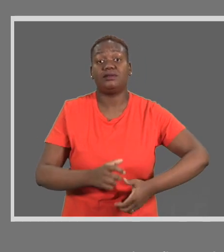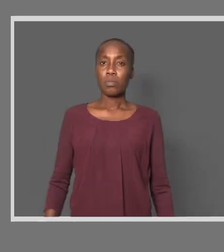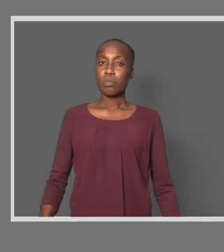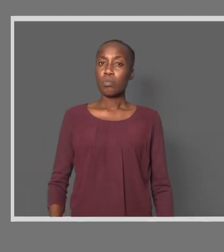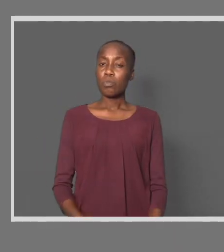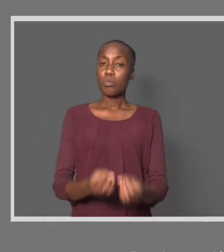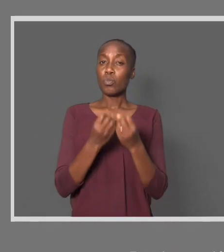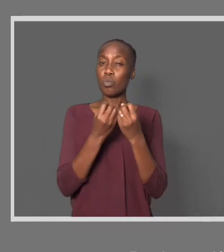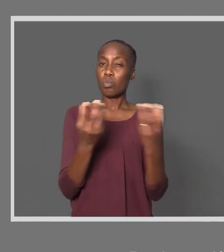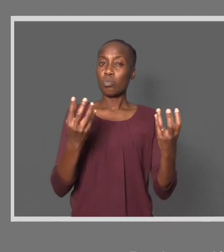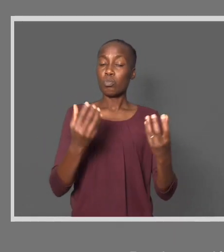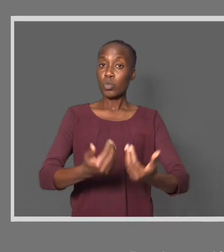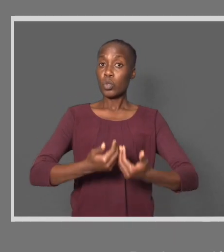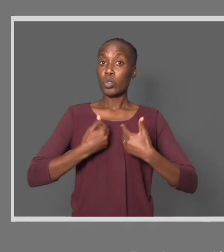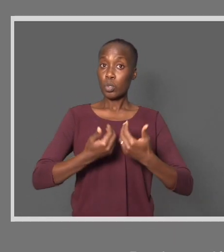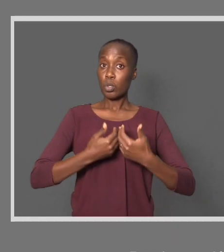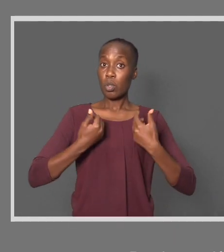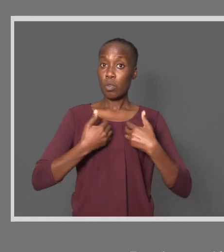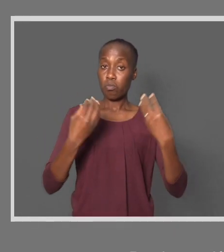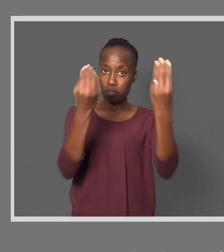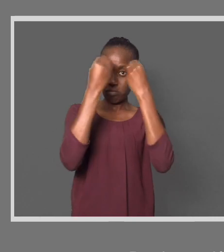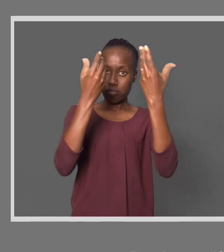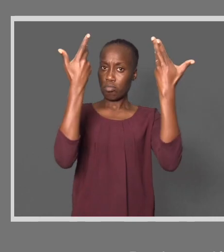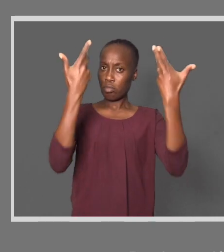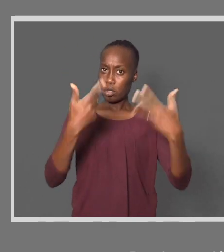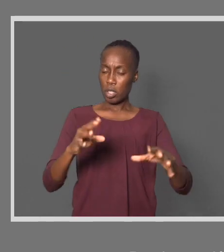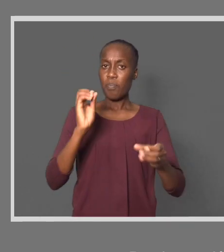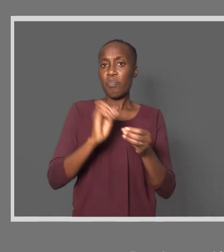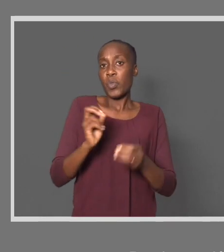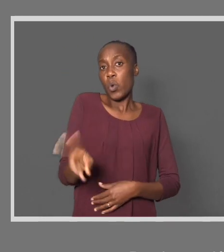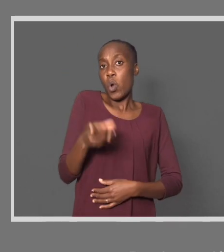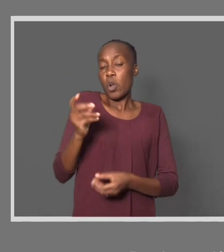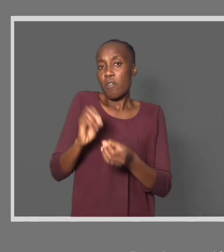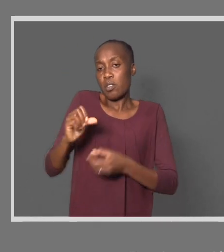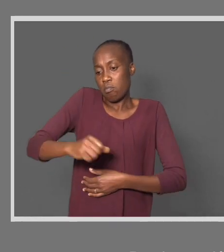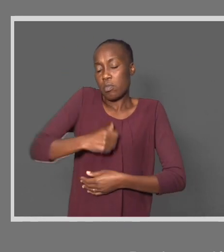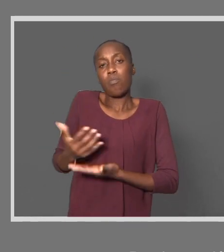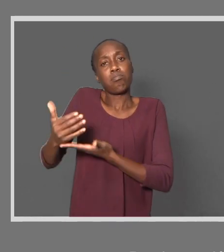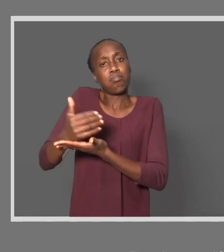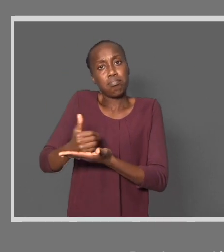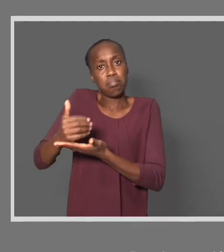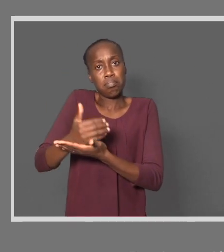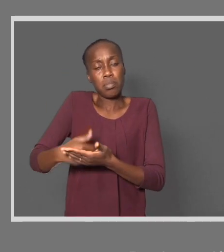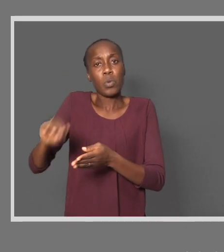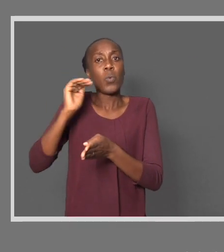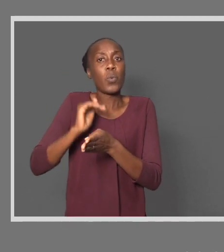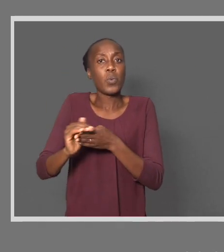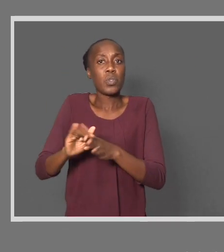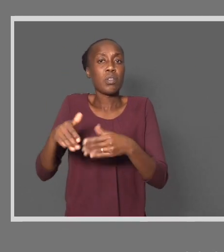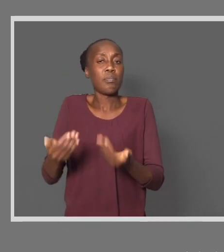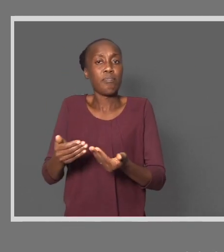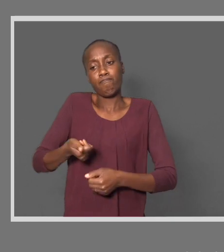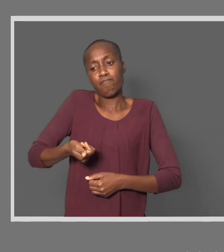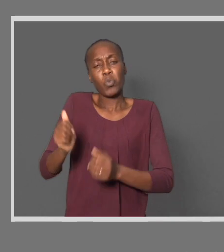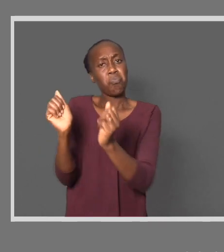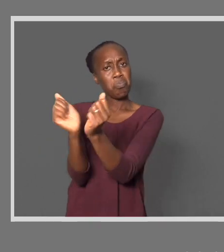emprego Todos os jovens já formados alguns já estão a fazer alguma dificuldade de sustentabilidade minimizando assim